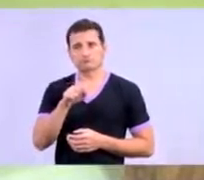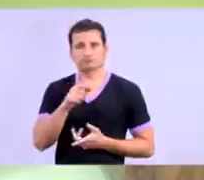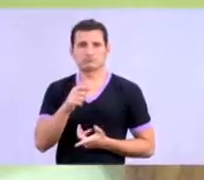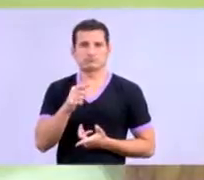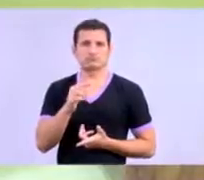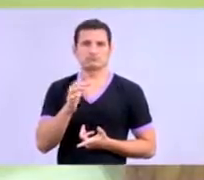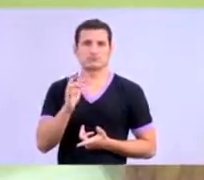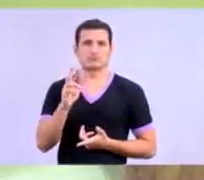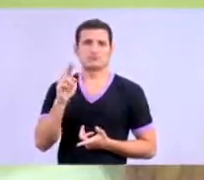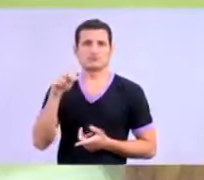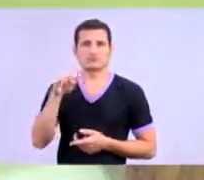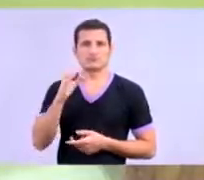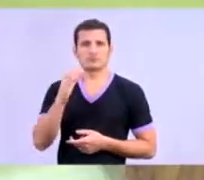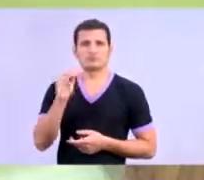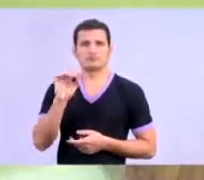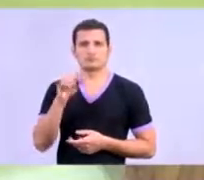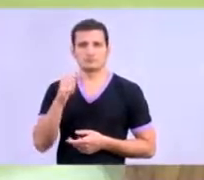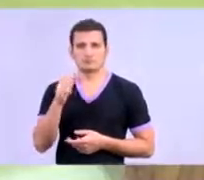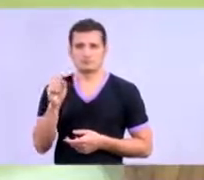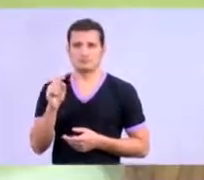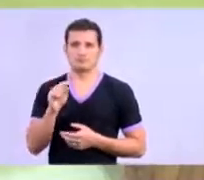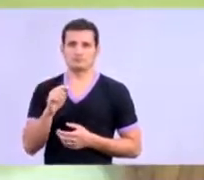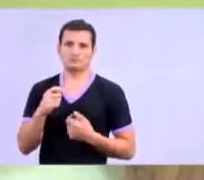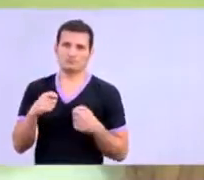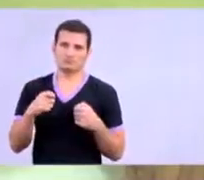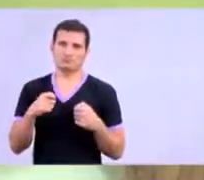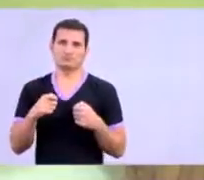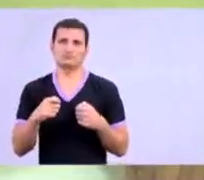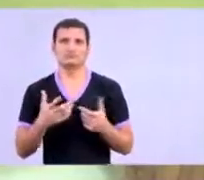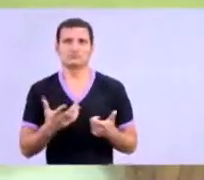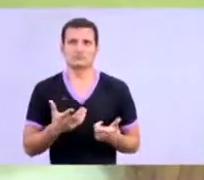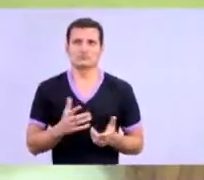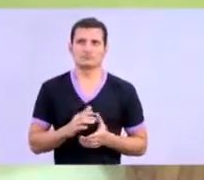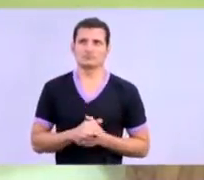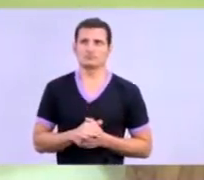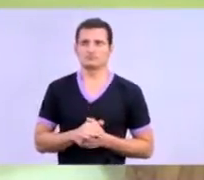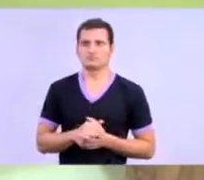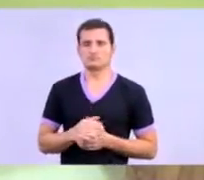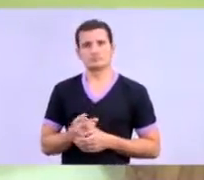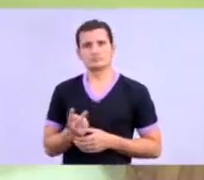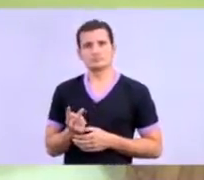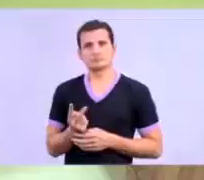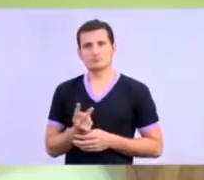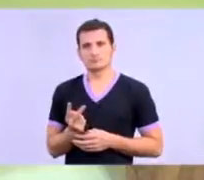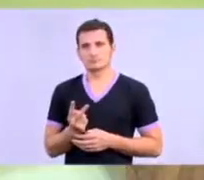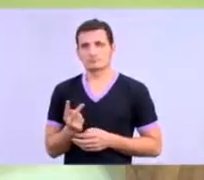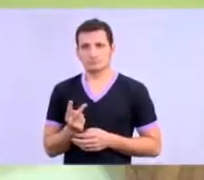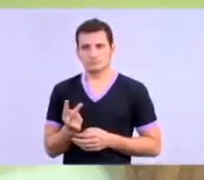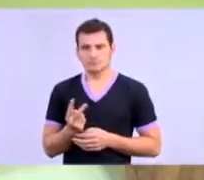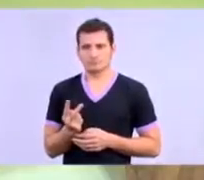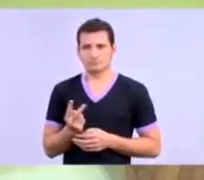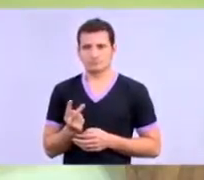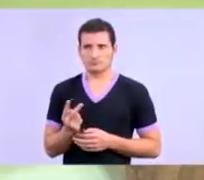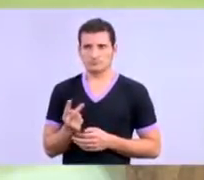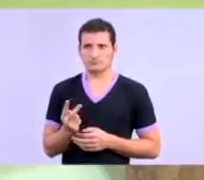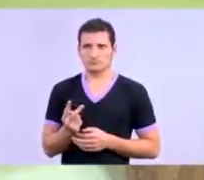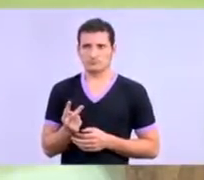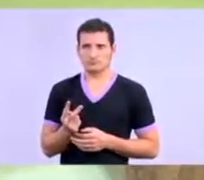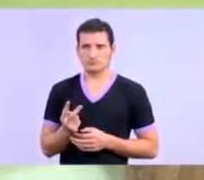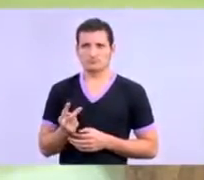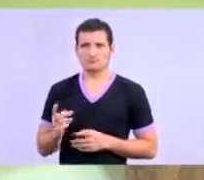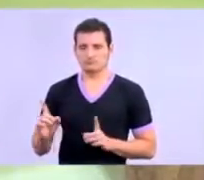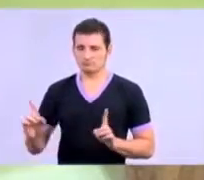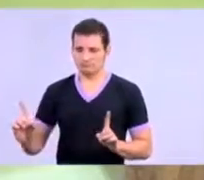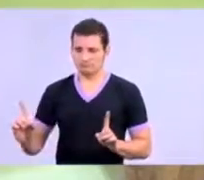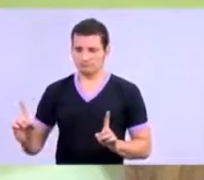ser, preciso que os dois, né, terminais, os dois dispositivos finais falem a mesma